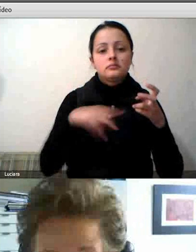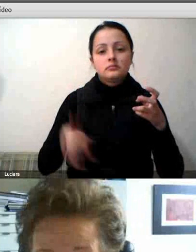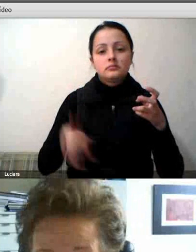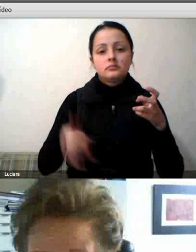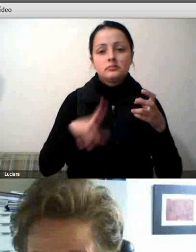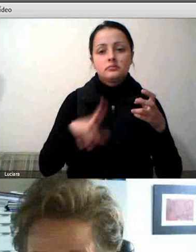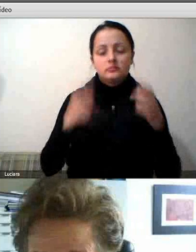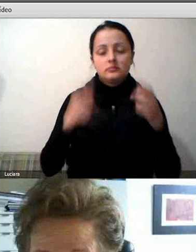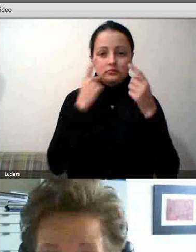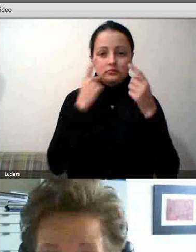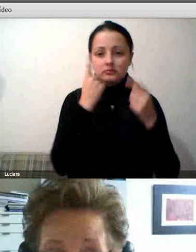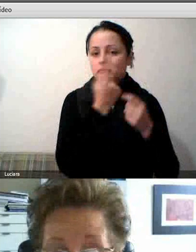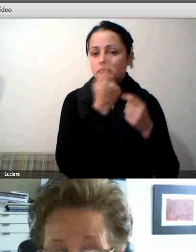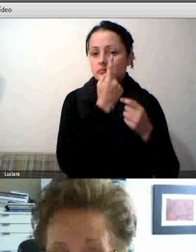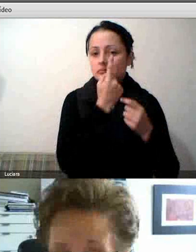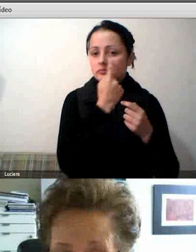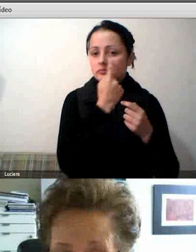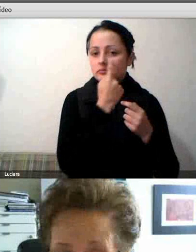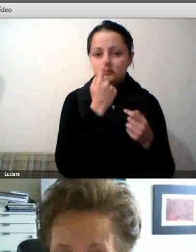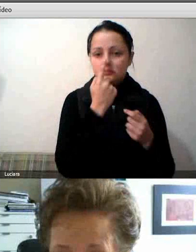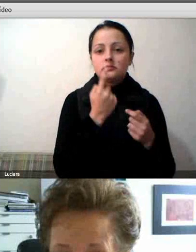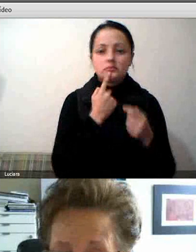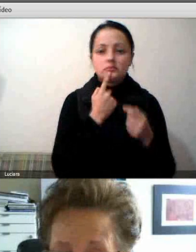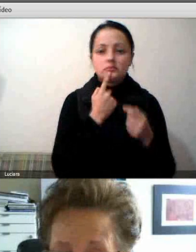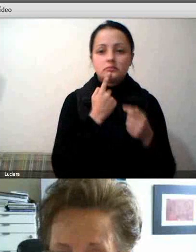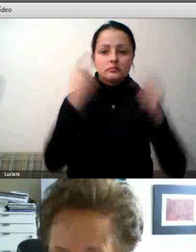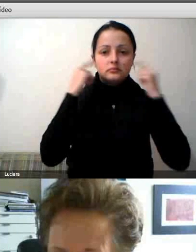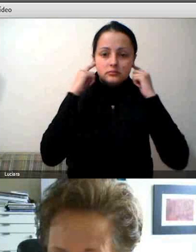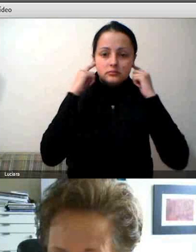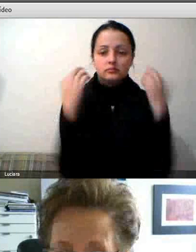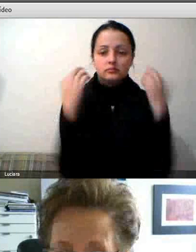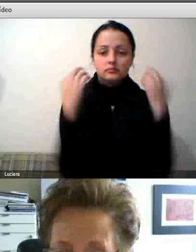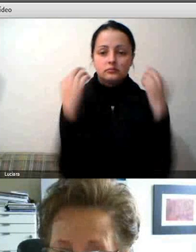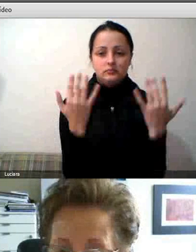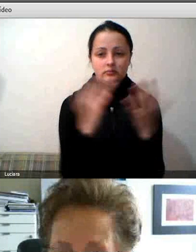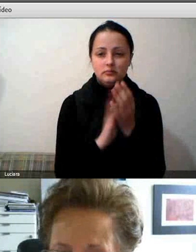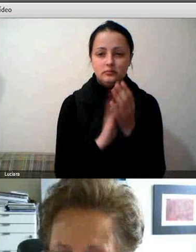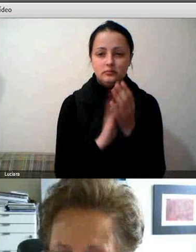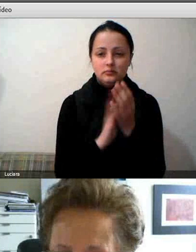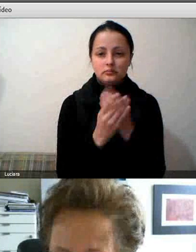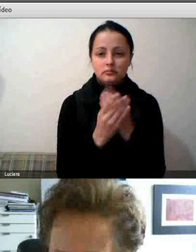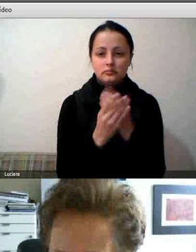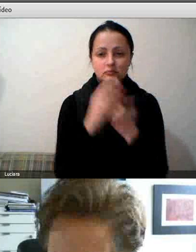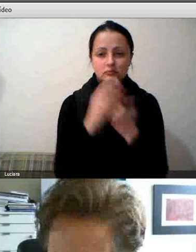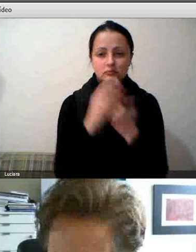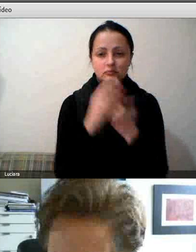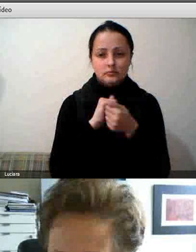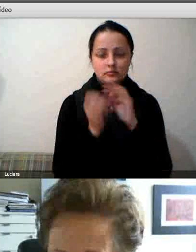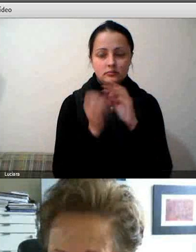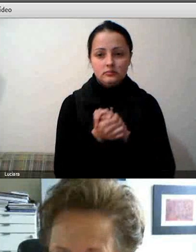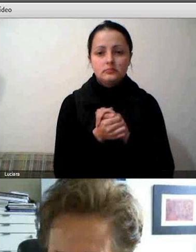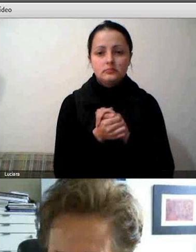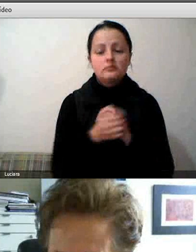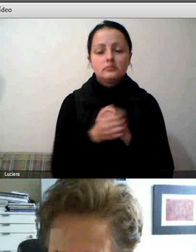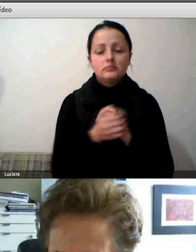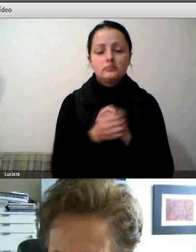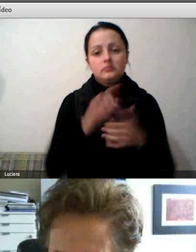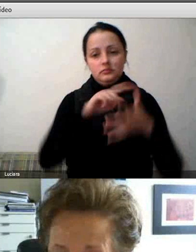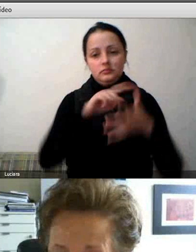desde Aristóteles, o que se afirmava? Se afirmava é que tudo que está na mente passou pelos